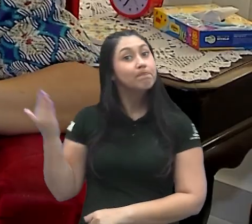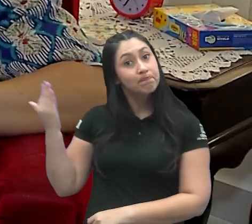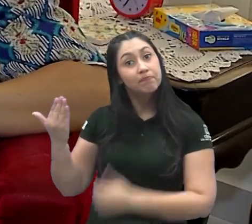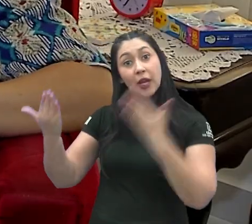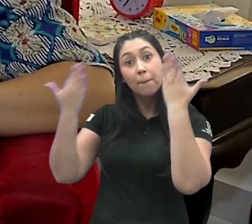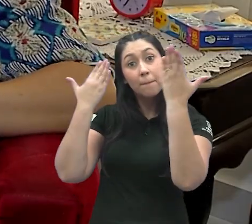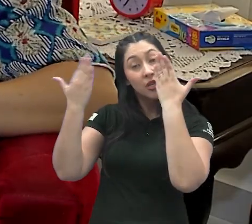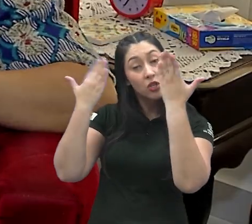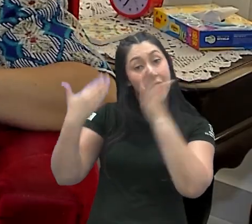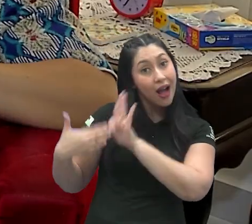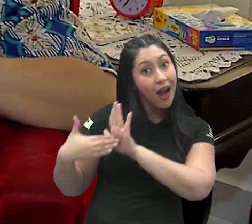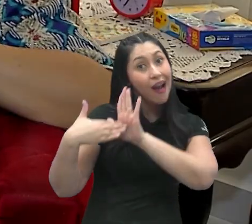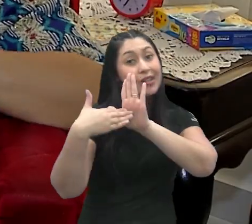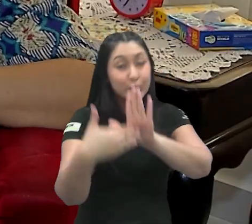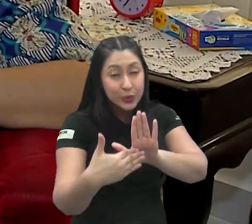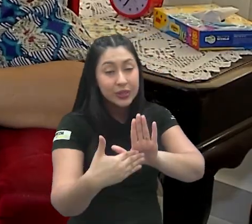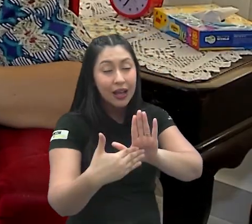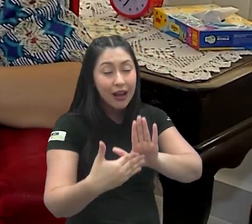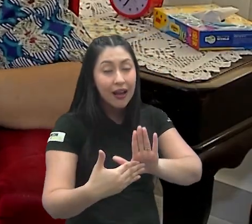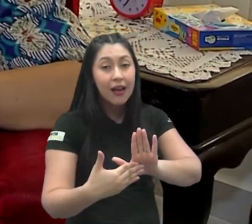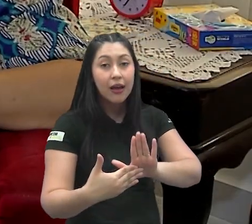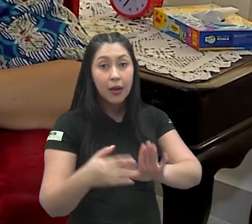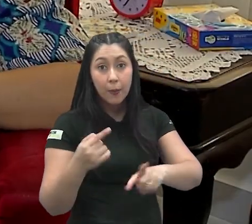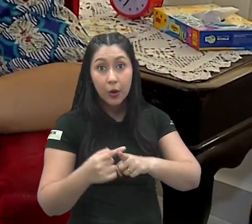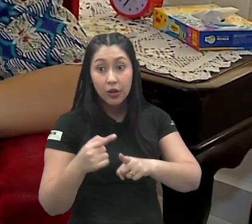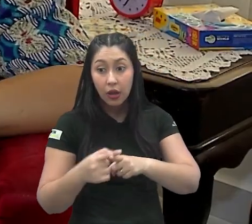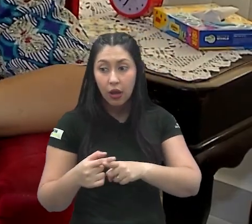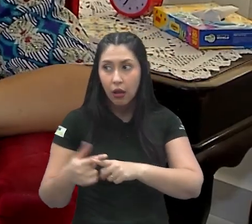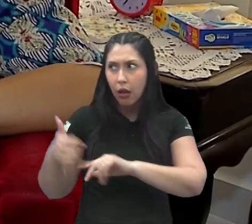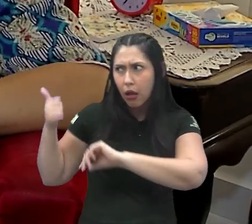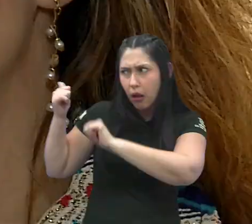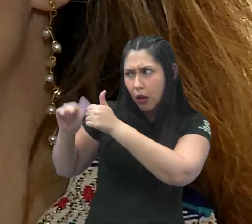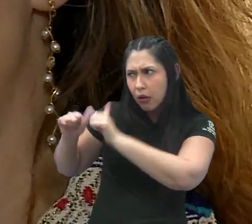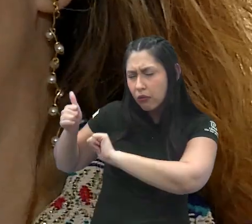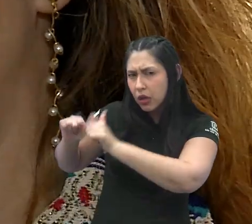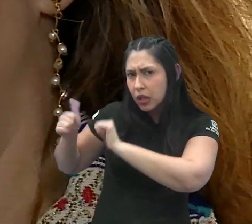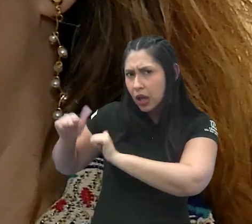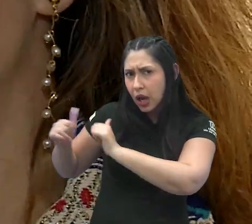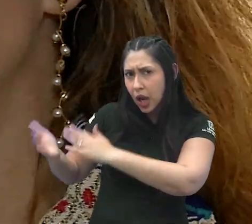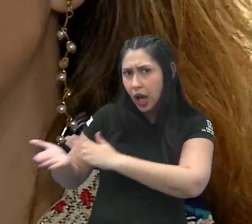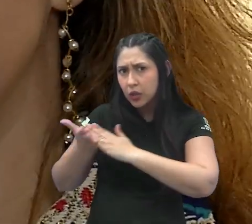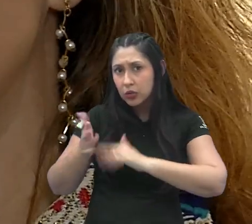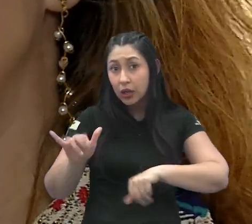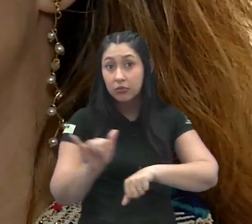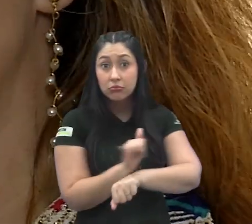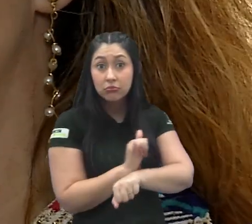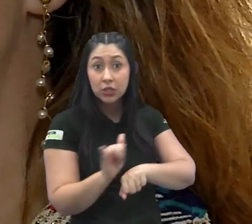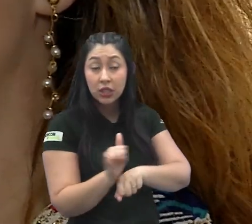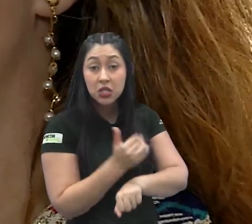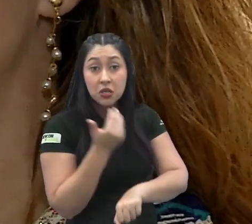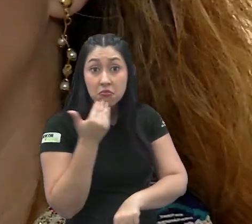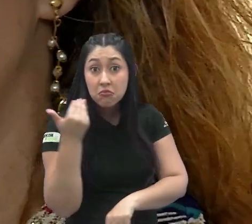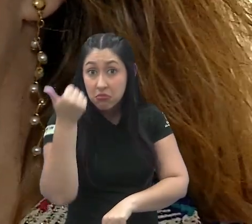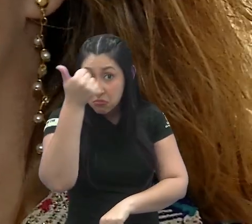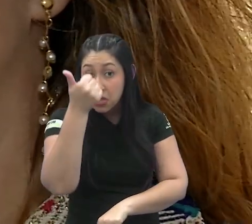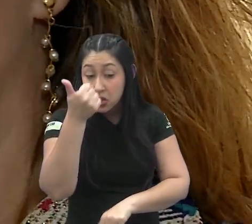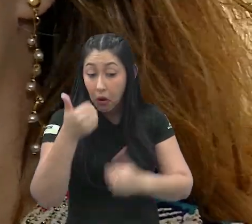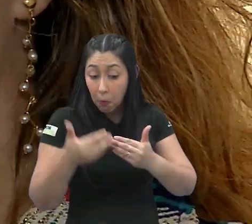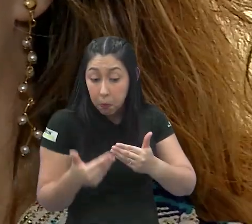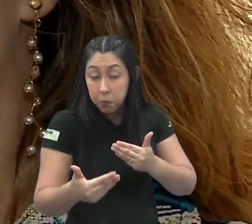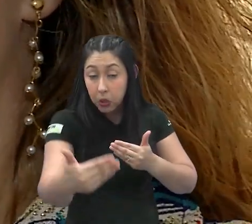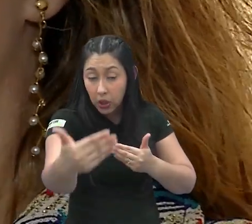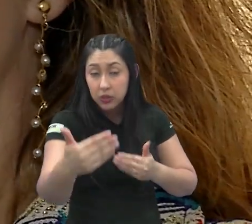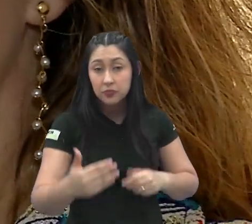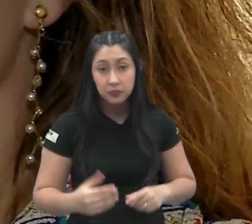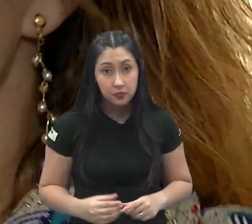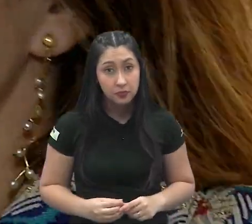psicóloga reforça essa ideia e destaca que avaliar o ano que passou ajuda a ajustar estratégias e se preparar melhor para